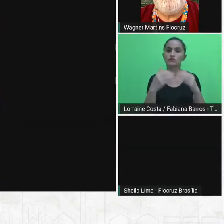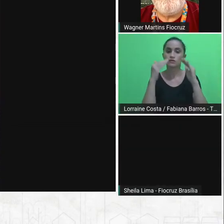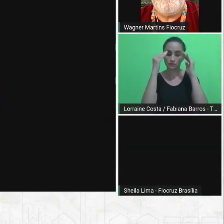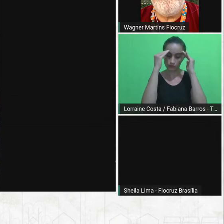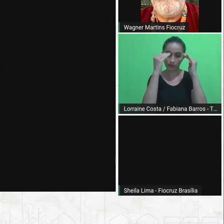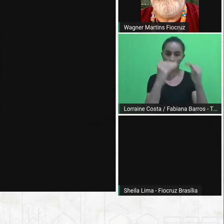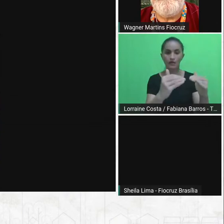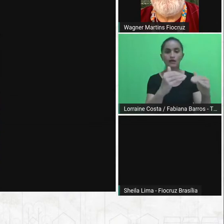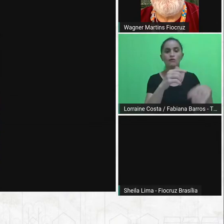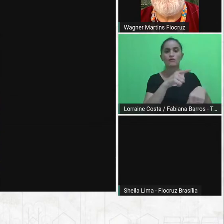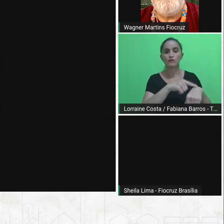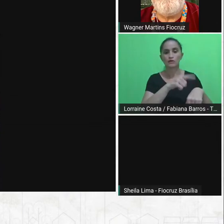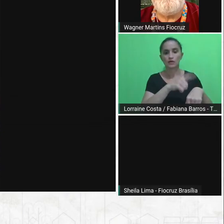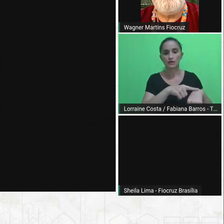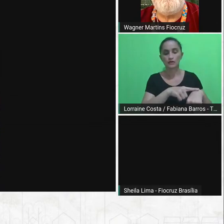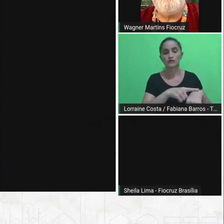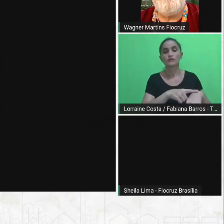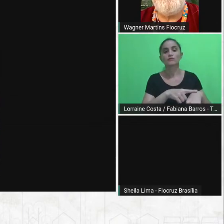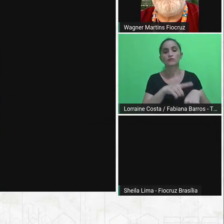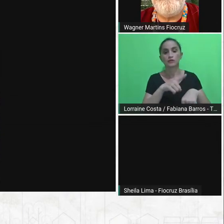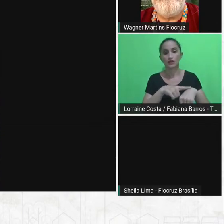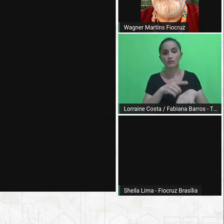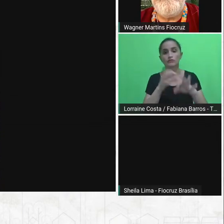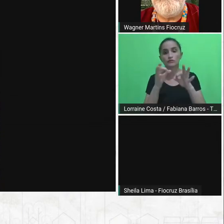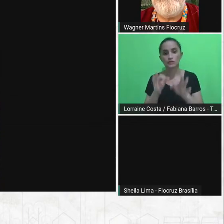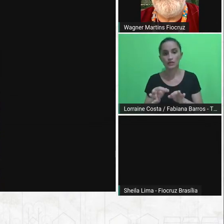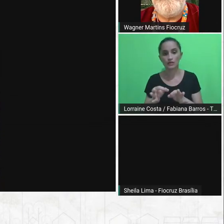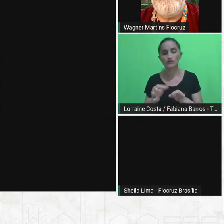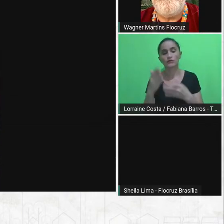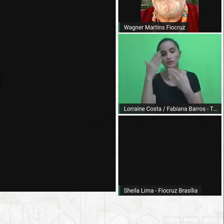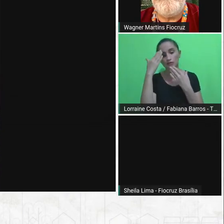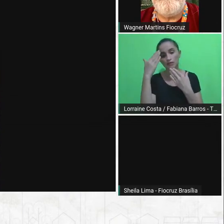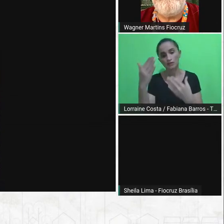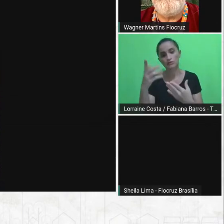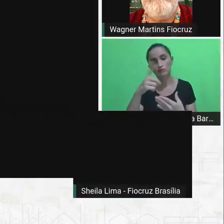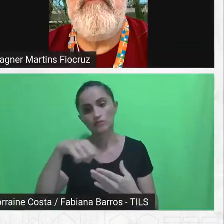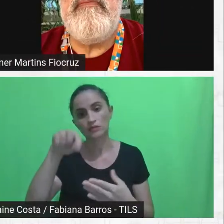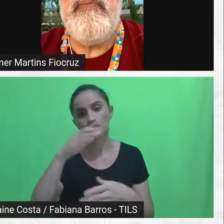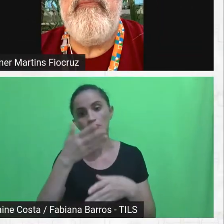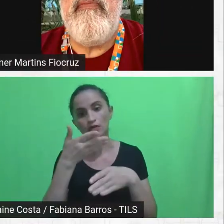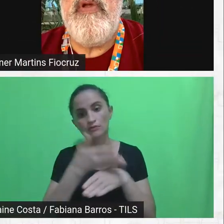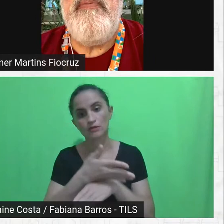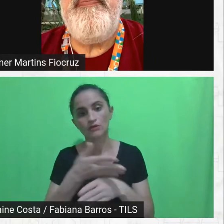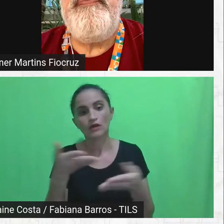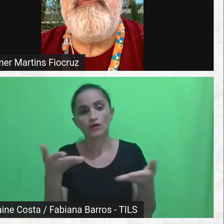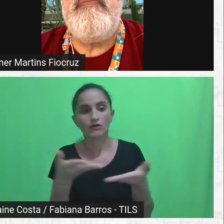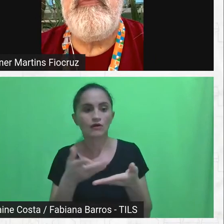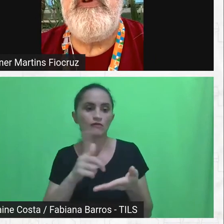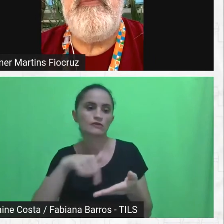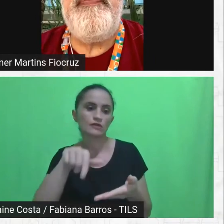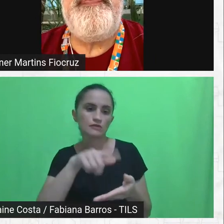tempo para apresentar. Agradeço muito a presença de vocês. Então, a palavra de vocês, por favor.